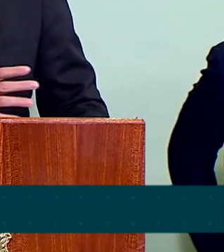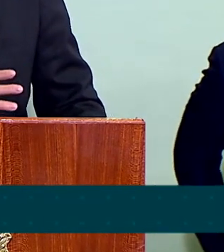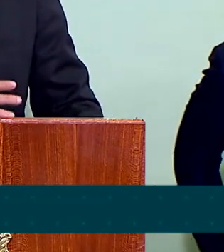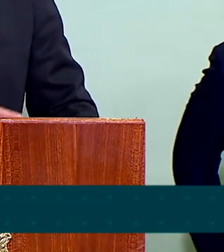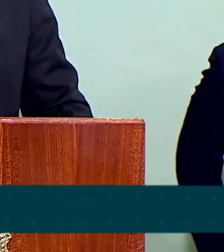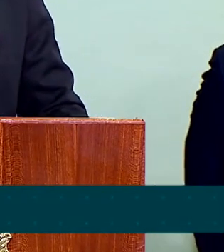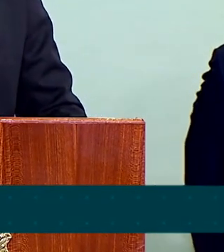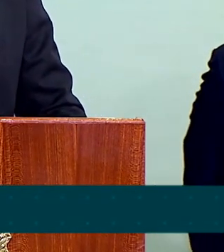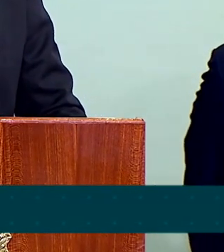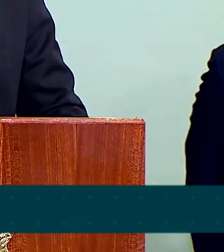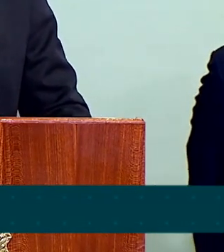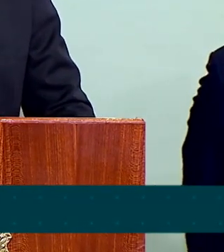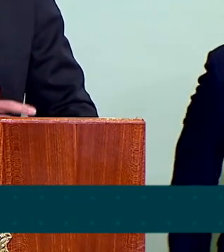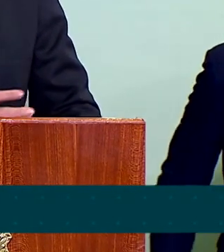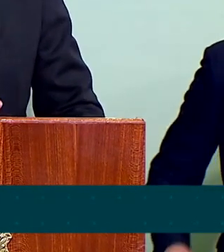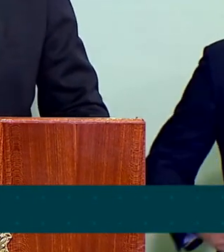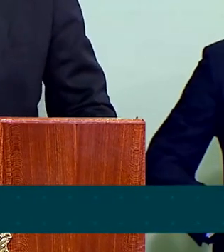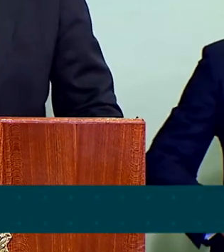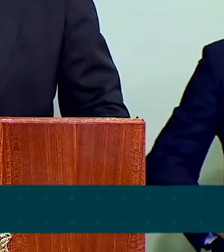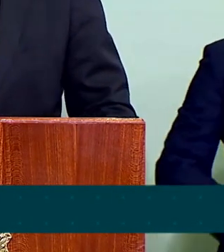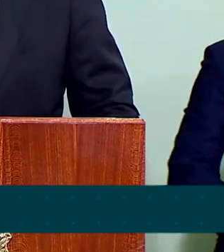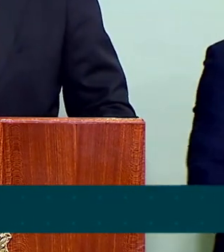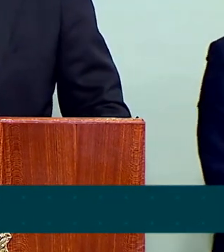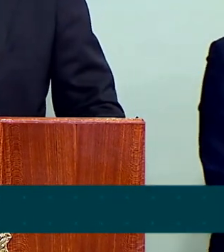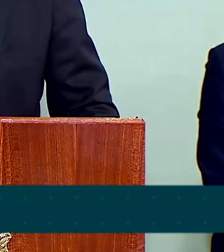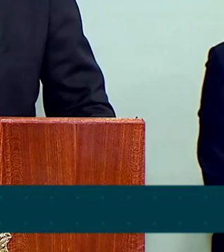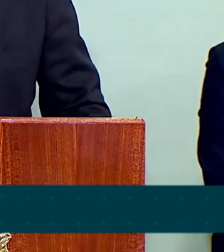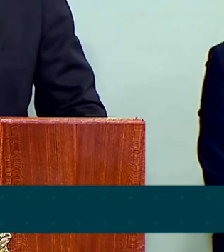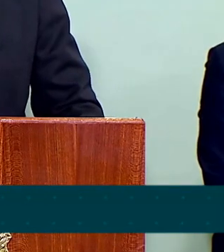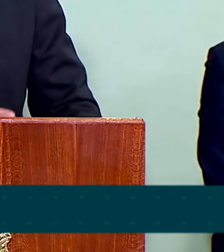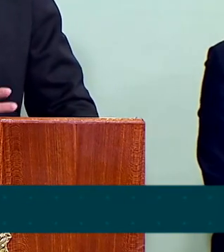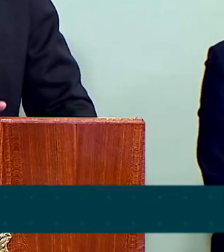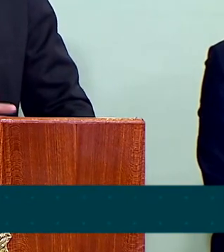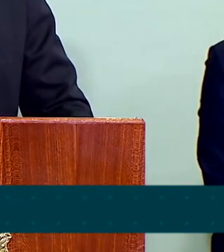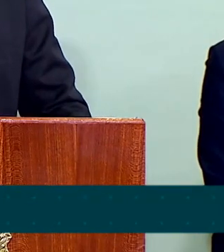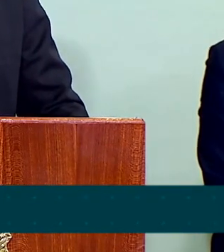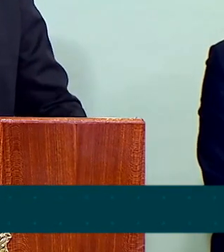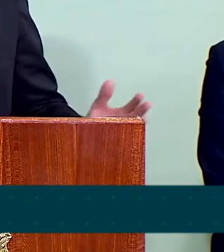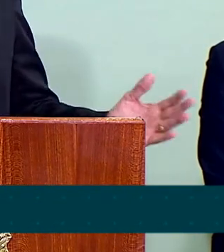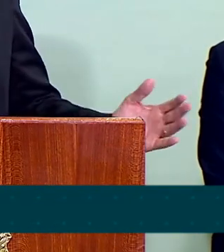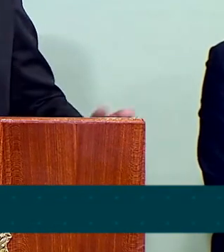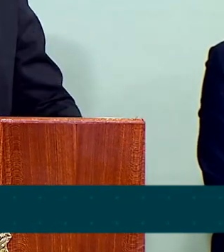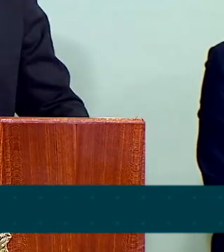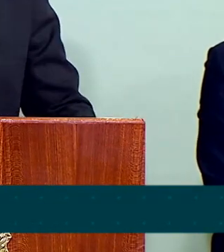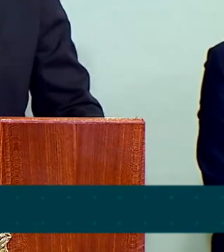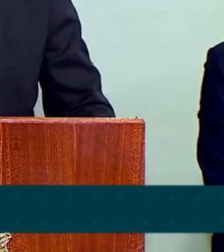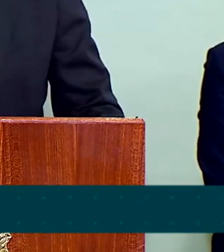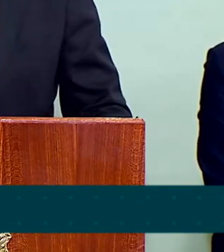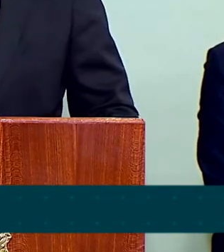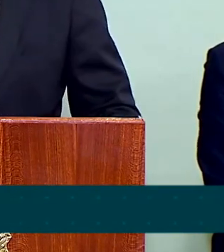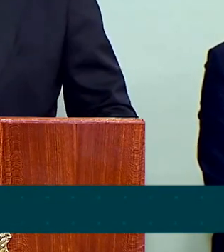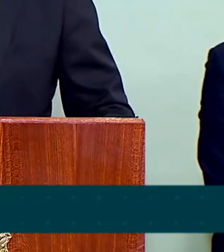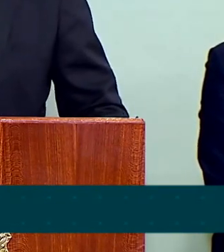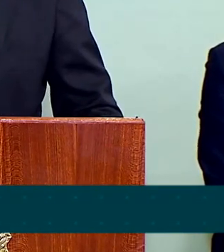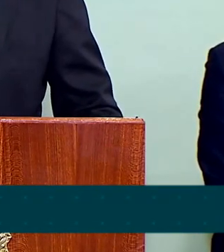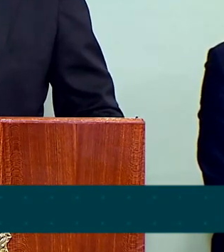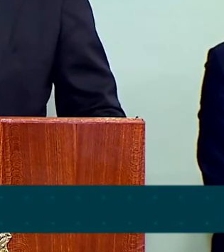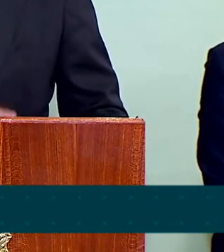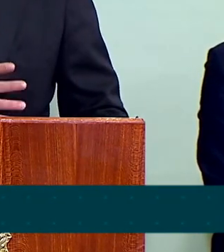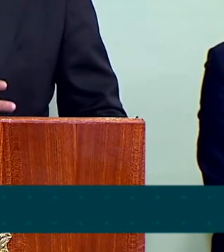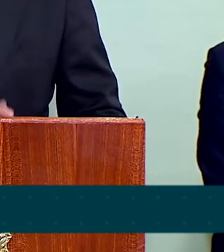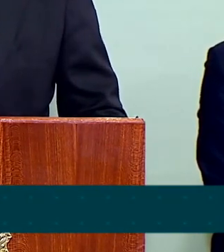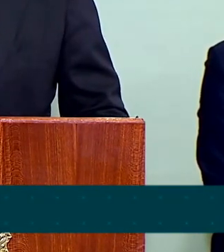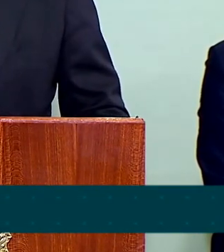Apenas cumprimentar os ministros que trabalham encassadamente nessa questão, bem como o nosso parlamento,